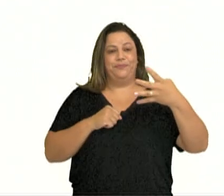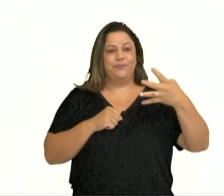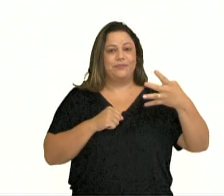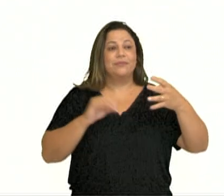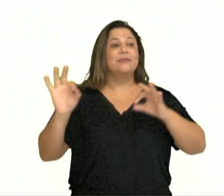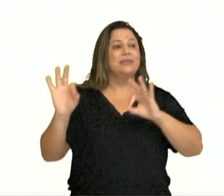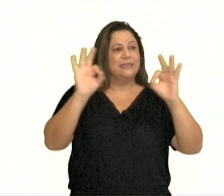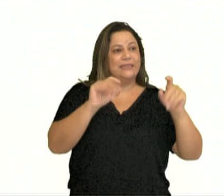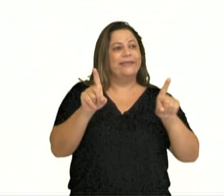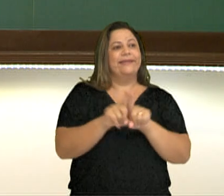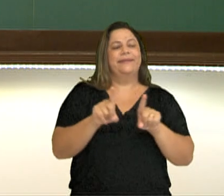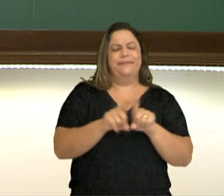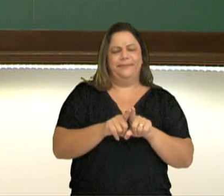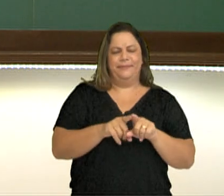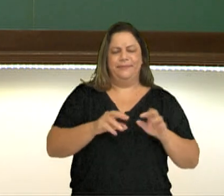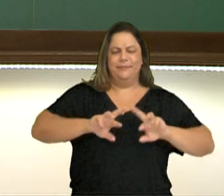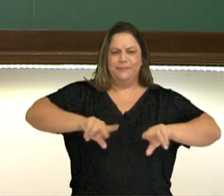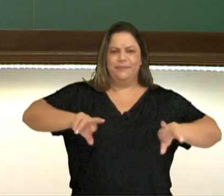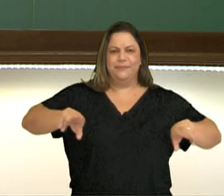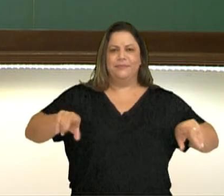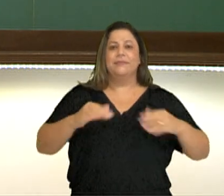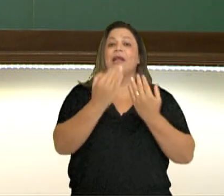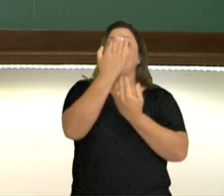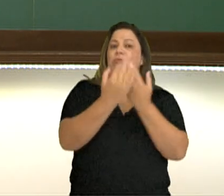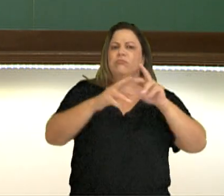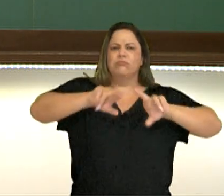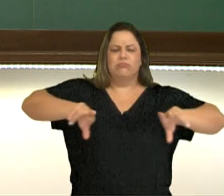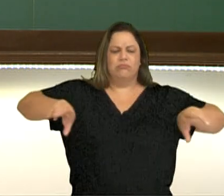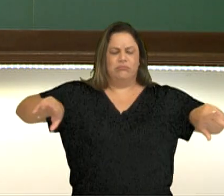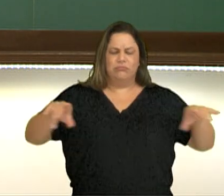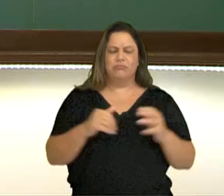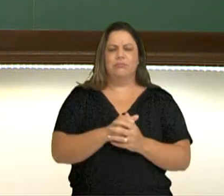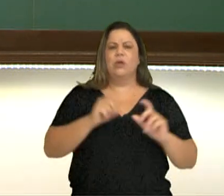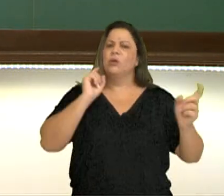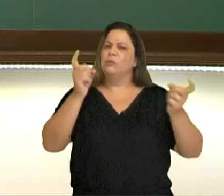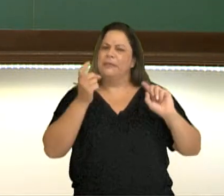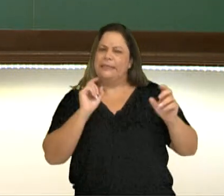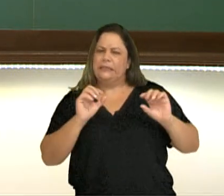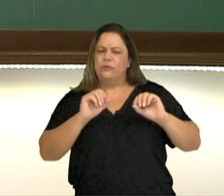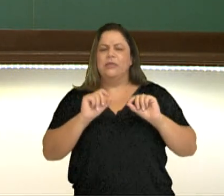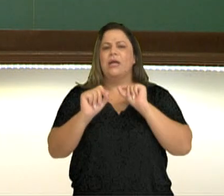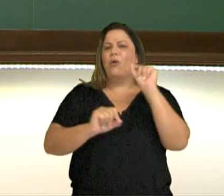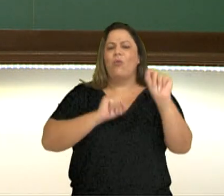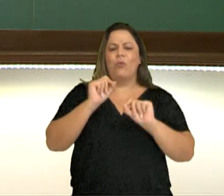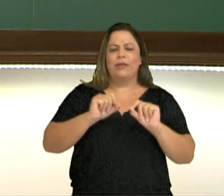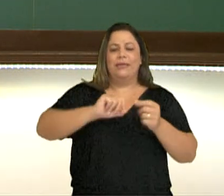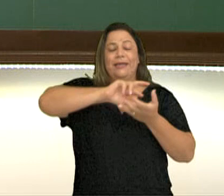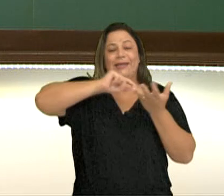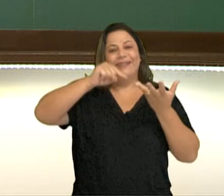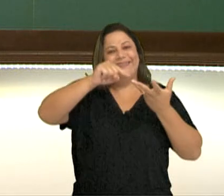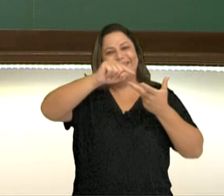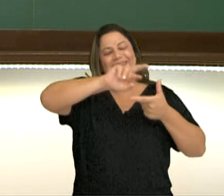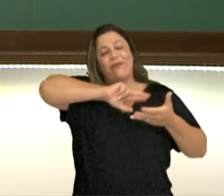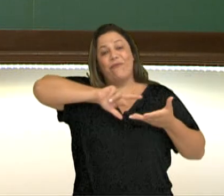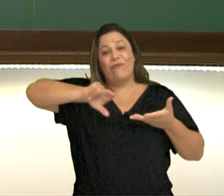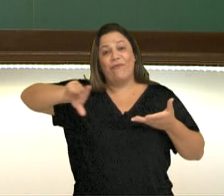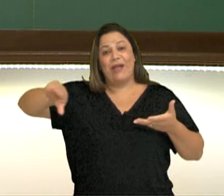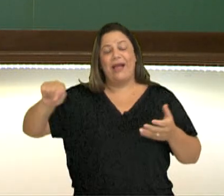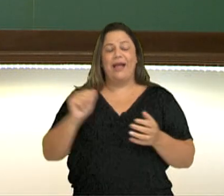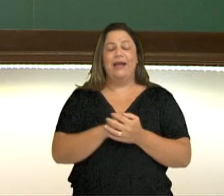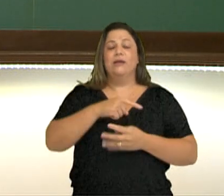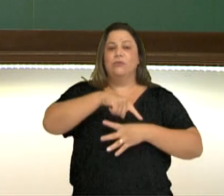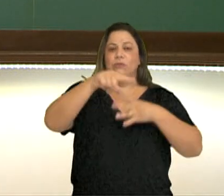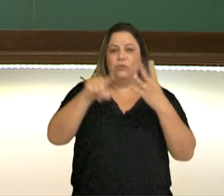um local ótimo para um exemplo de reunião de instrumentos musicais. Na orquestra encontram-se as